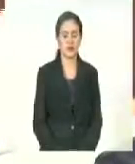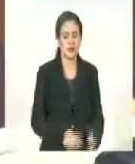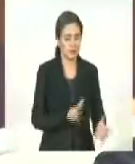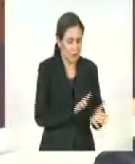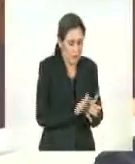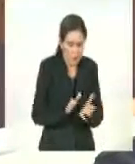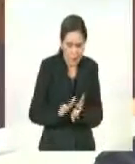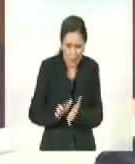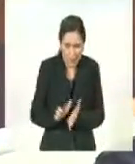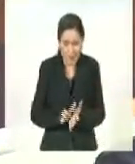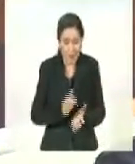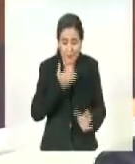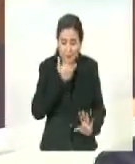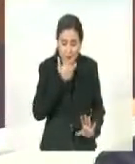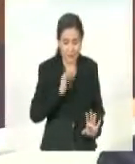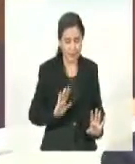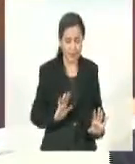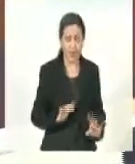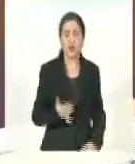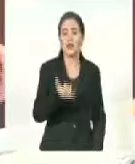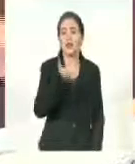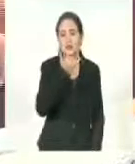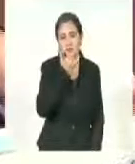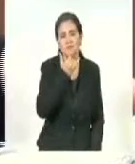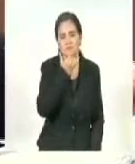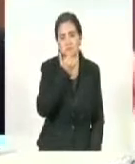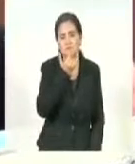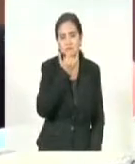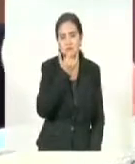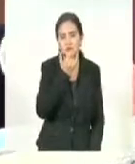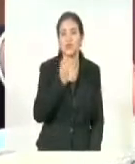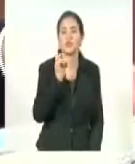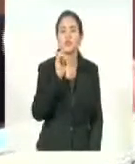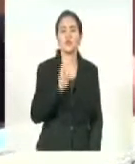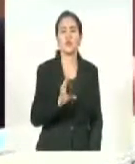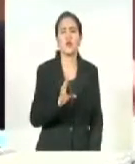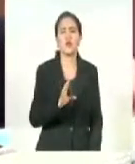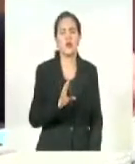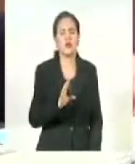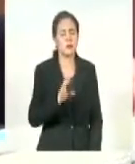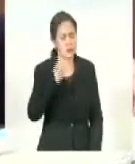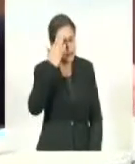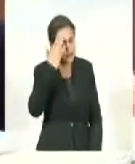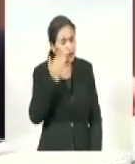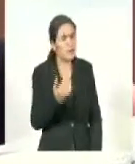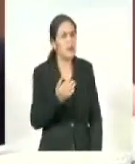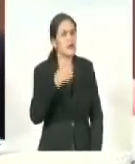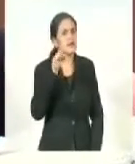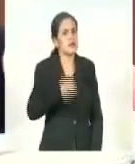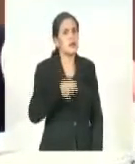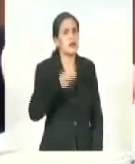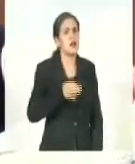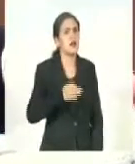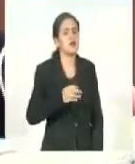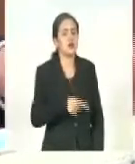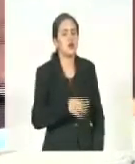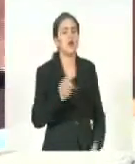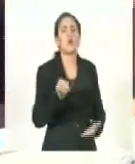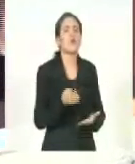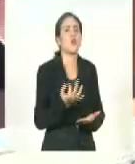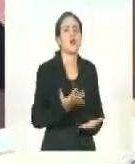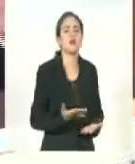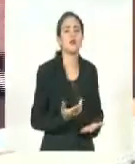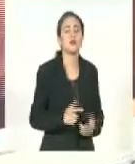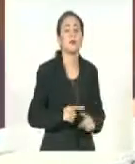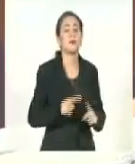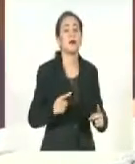800. Eu vou pedir desculpa, só para confirmar o valor aqui, mas é de aproximadamente 1.400.000,